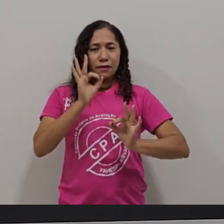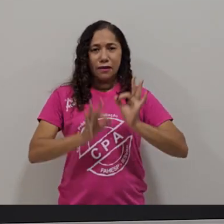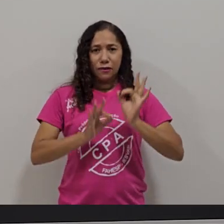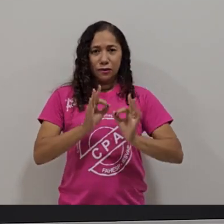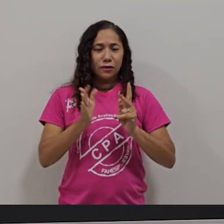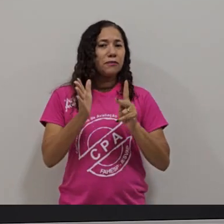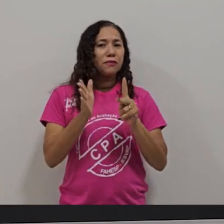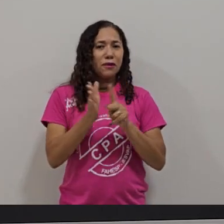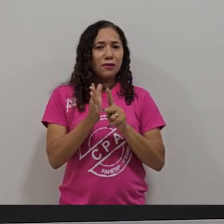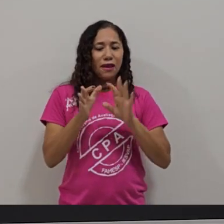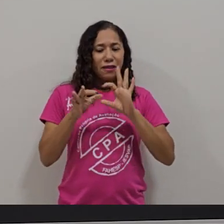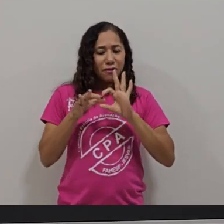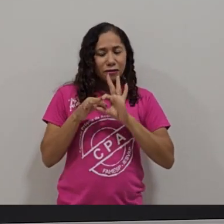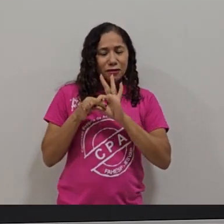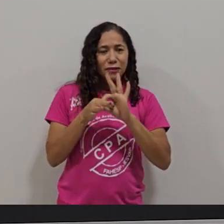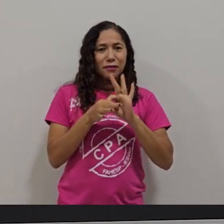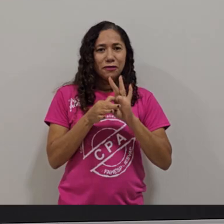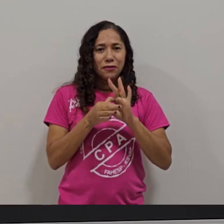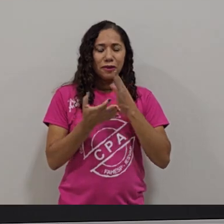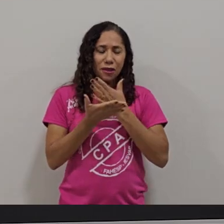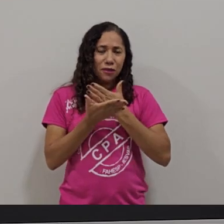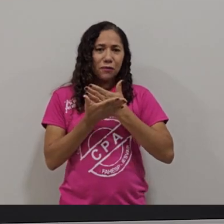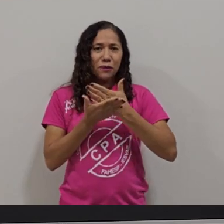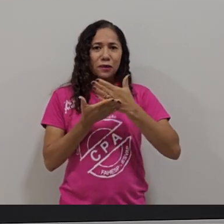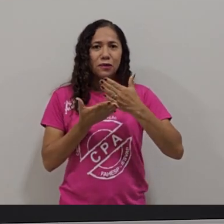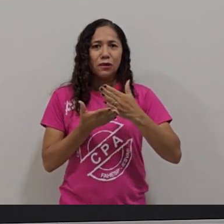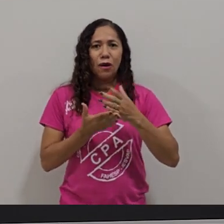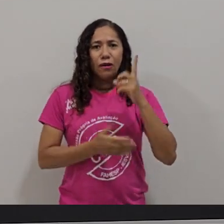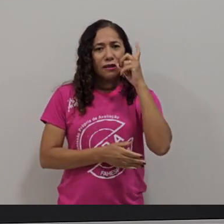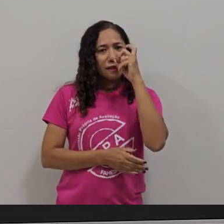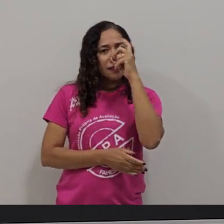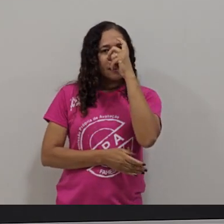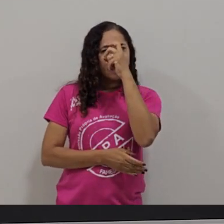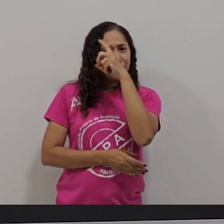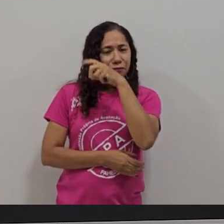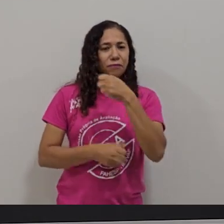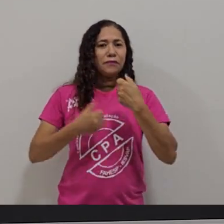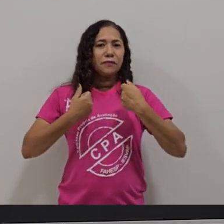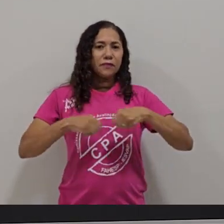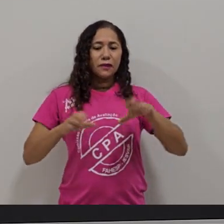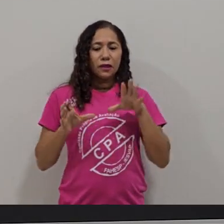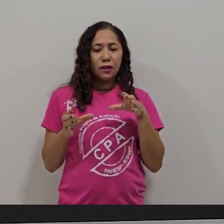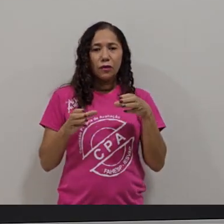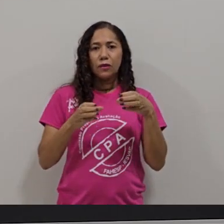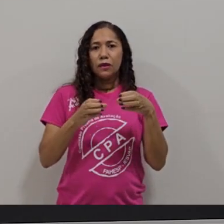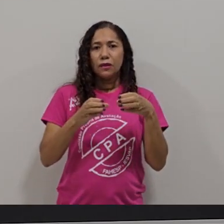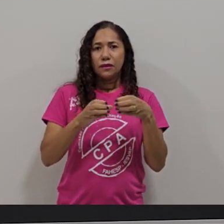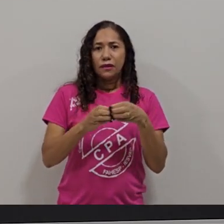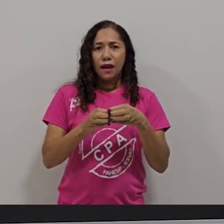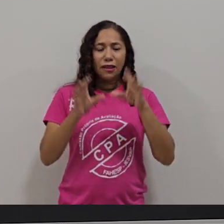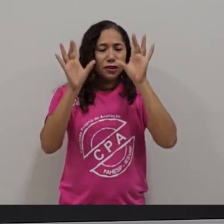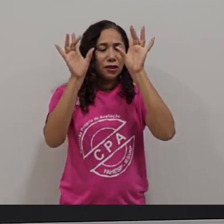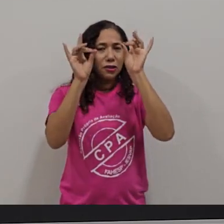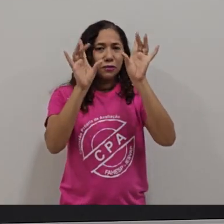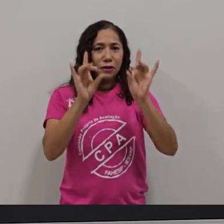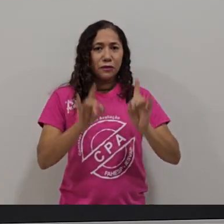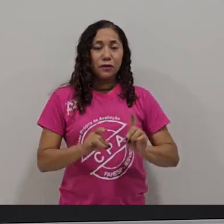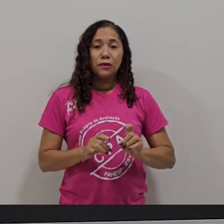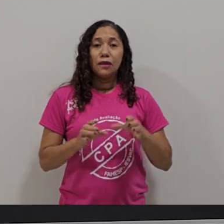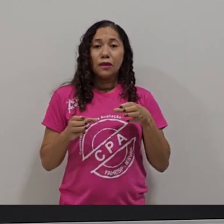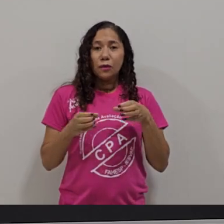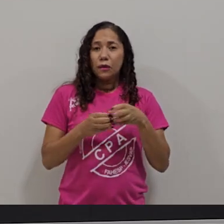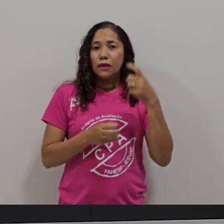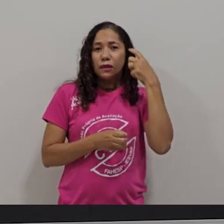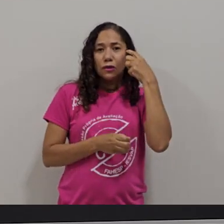um projeto integrador que ele partiu de uma necessidade de uma comunidade muito específica, que é a